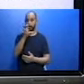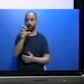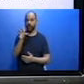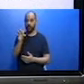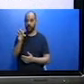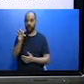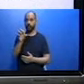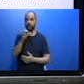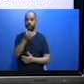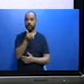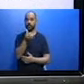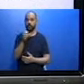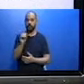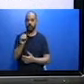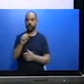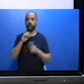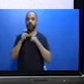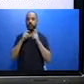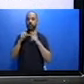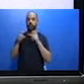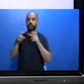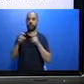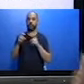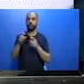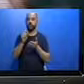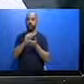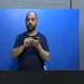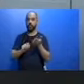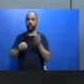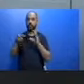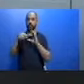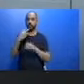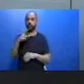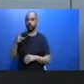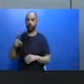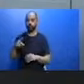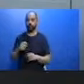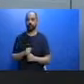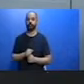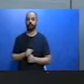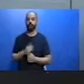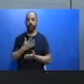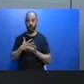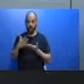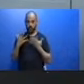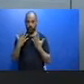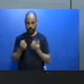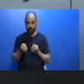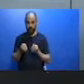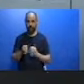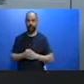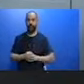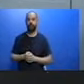mandar para os professores e e vamos começar primeiro